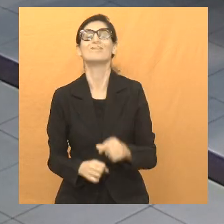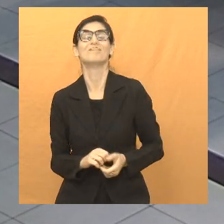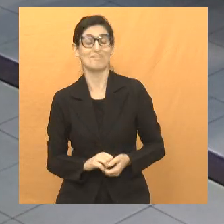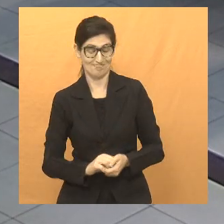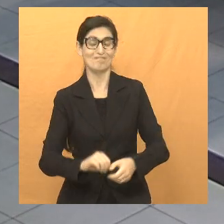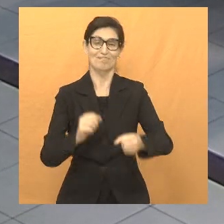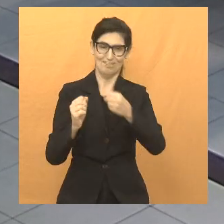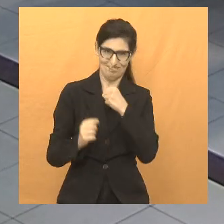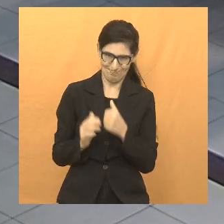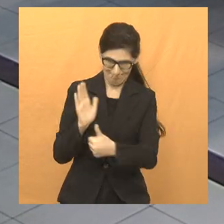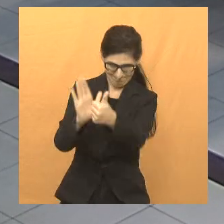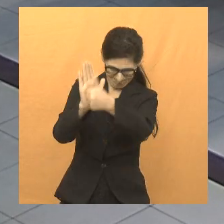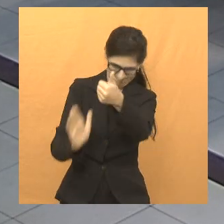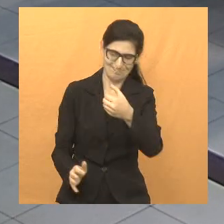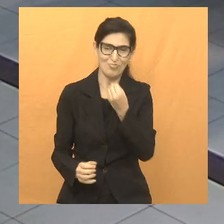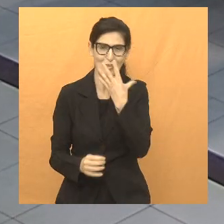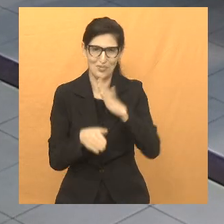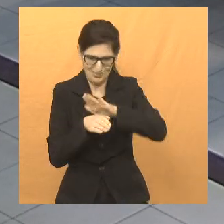Primeiramente, boa noite a todos.